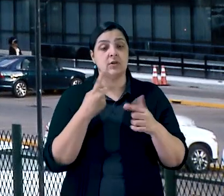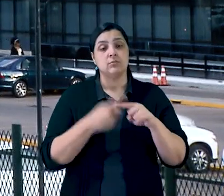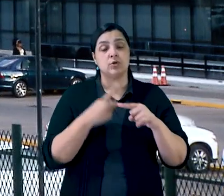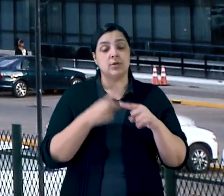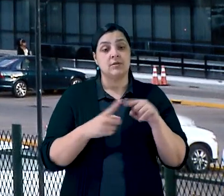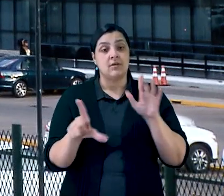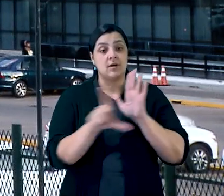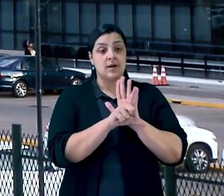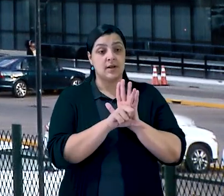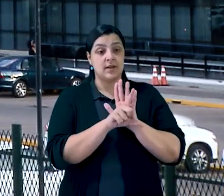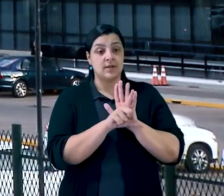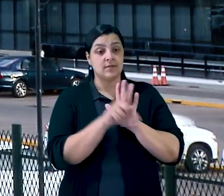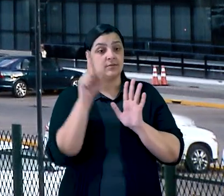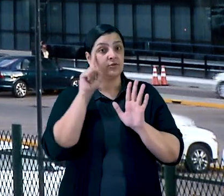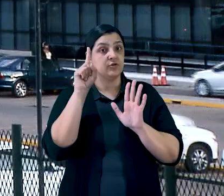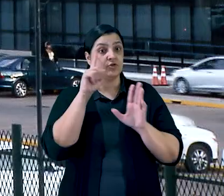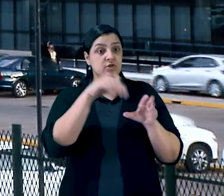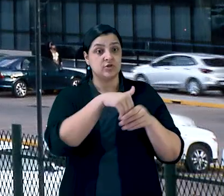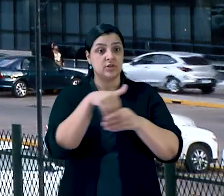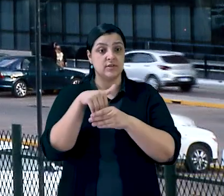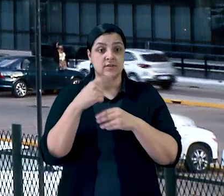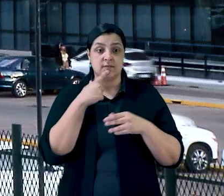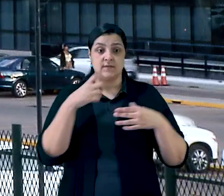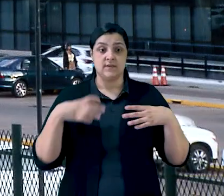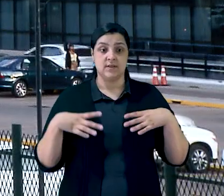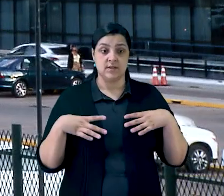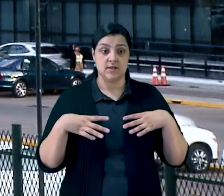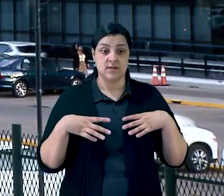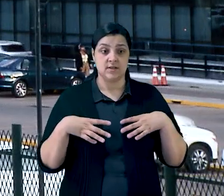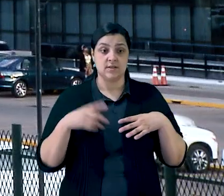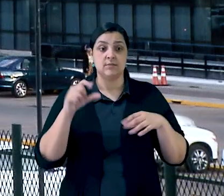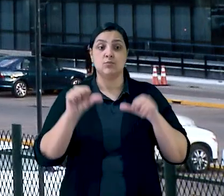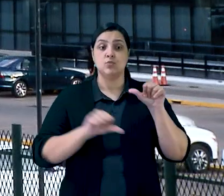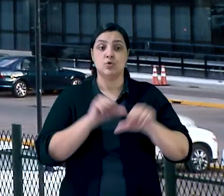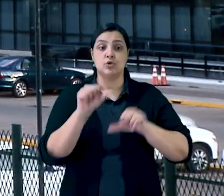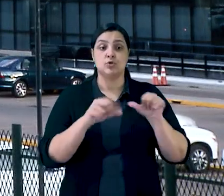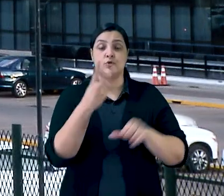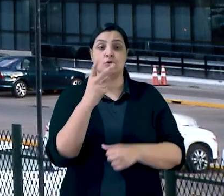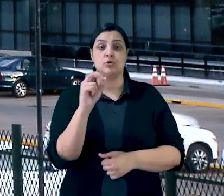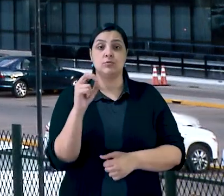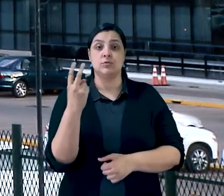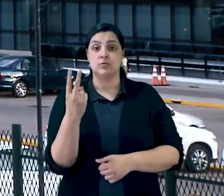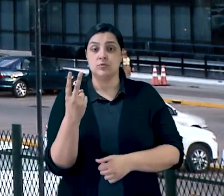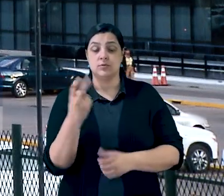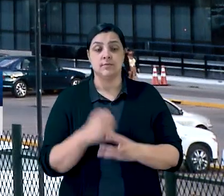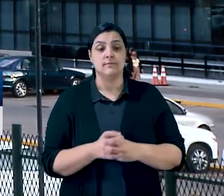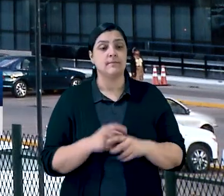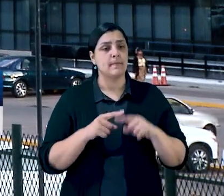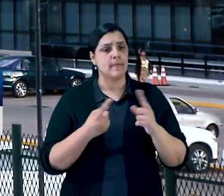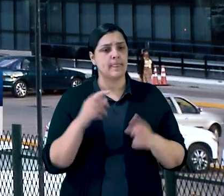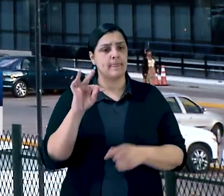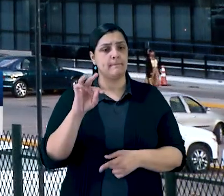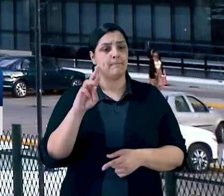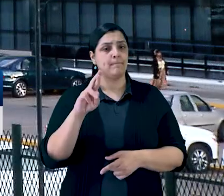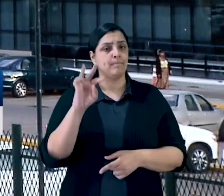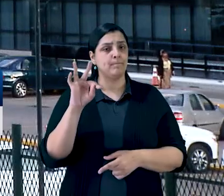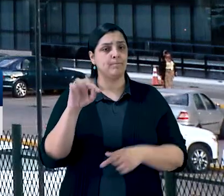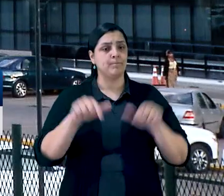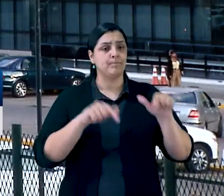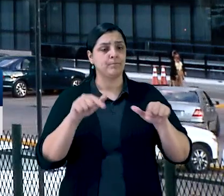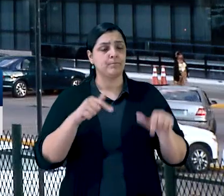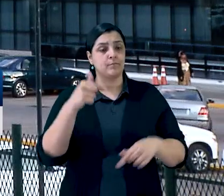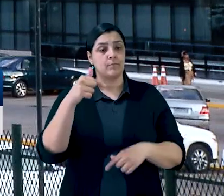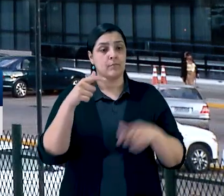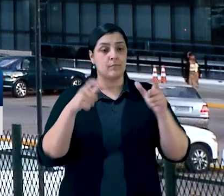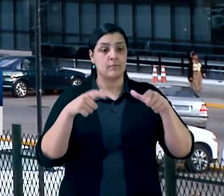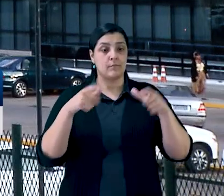sindicato por entender que as leis que previam os dias de eleições como feriados teriam sido revogadas em 2002. Mas o Tribunal Regional do